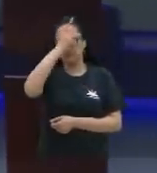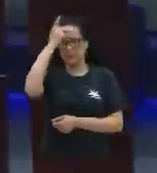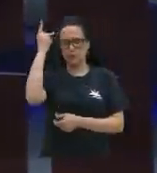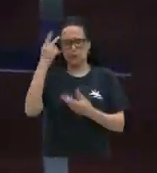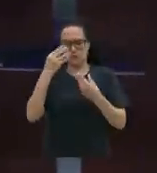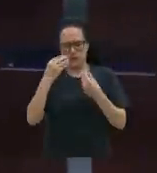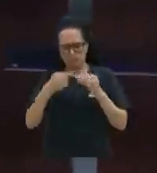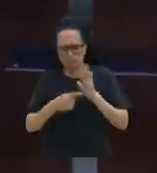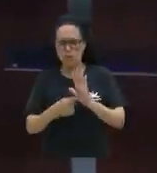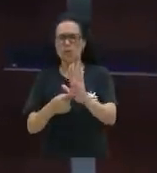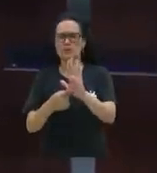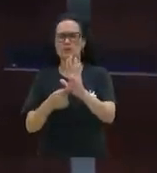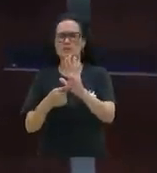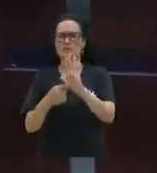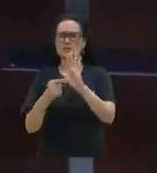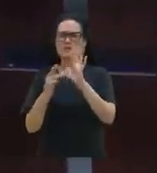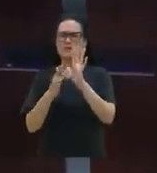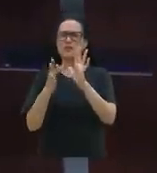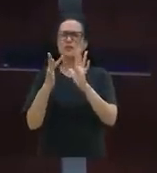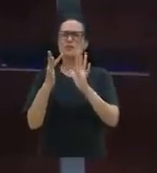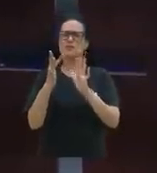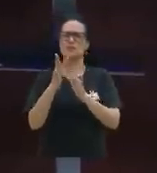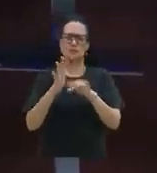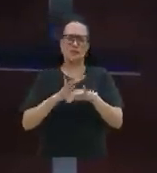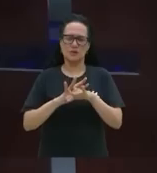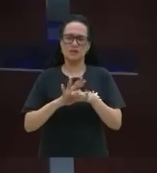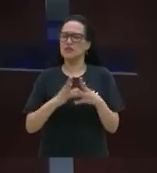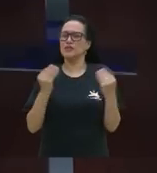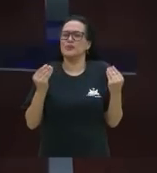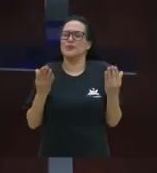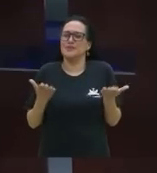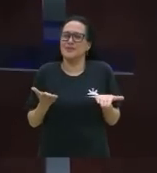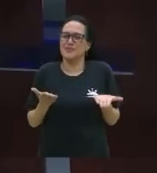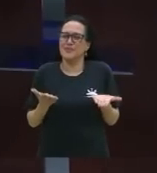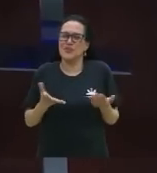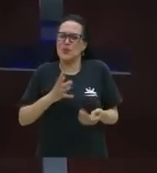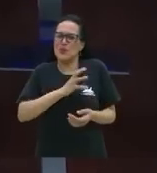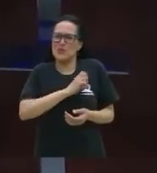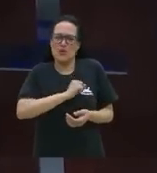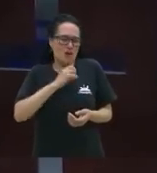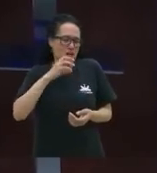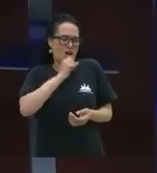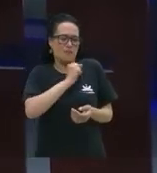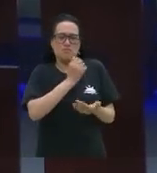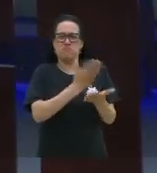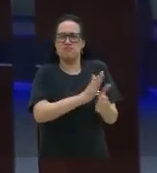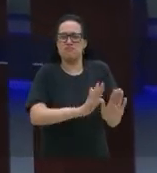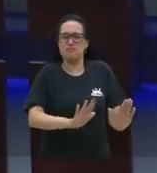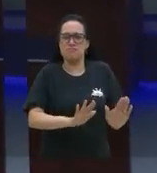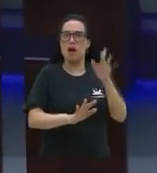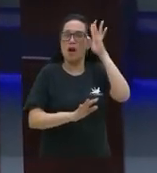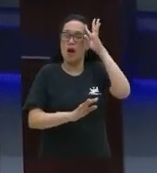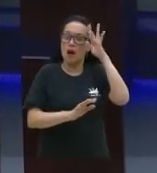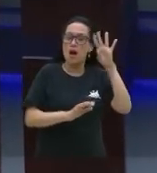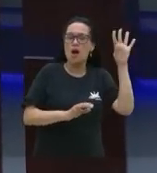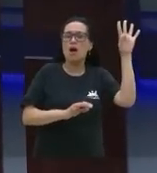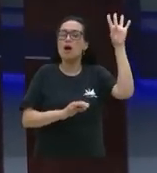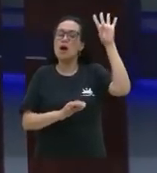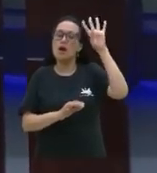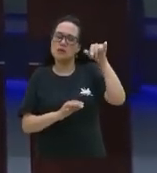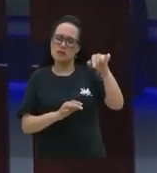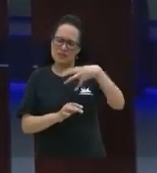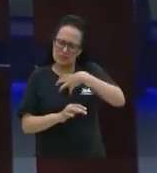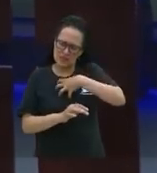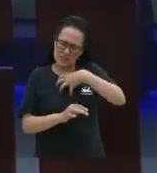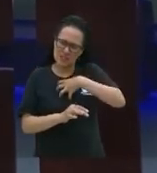amor que é passageiro, passa a não ter sentido. Aquela ilusão de sentir